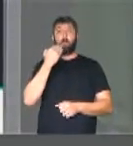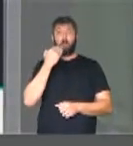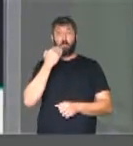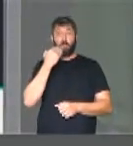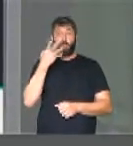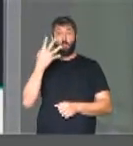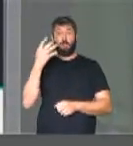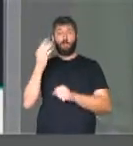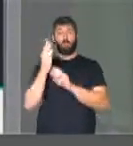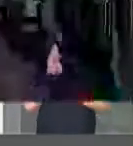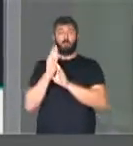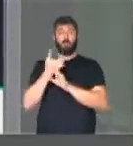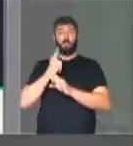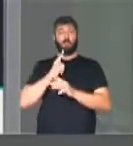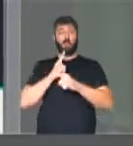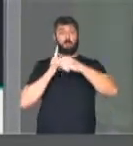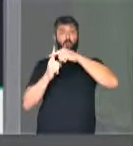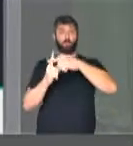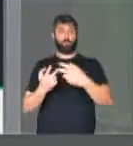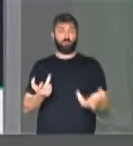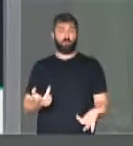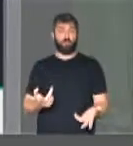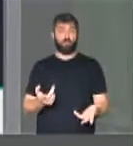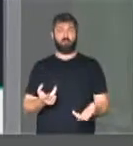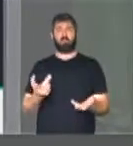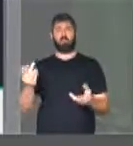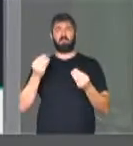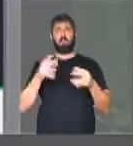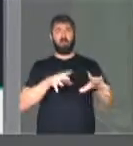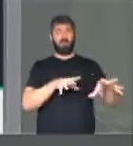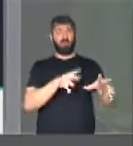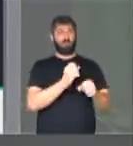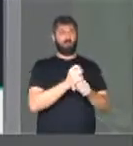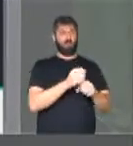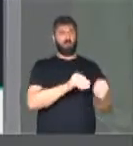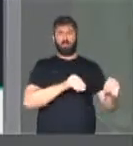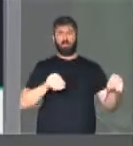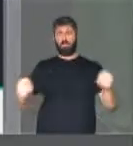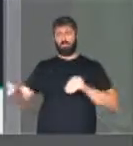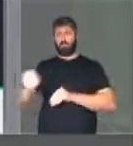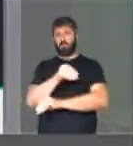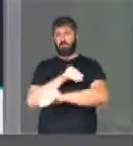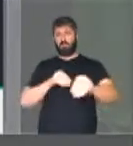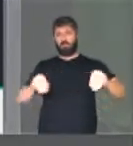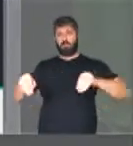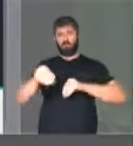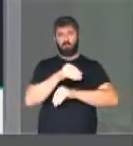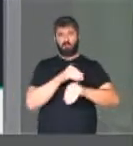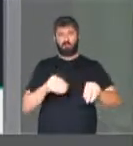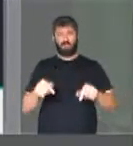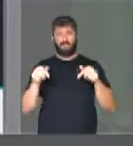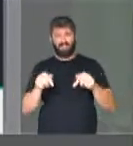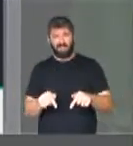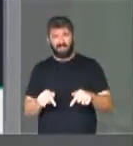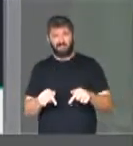quarto bimestre. Então, por que então nós ficamos aqui tirando 300, 400 bilhões, neste caso